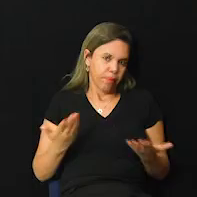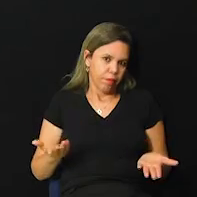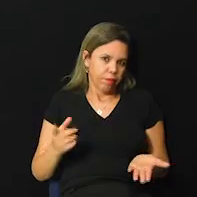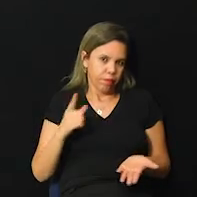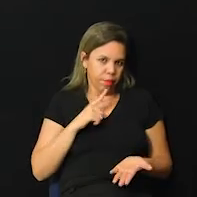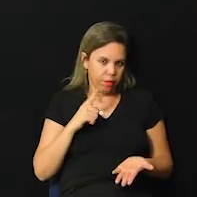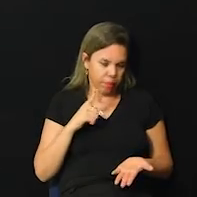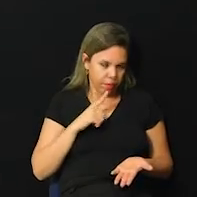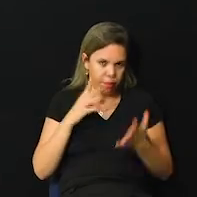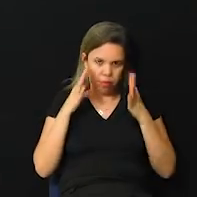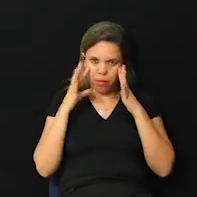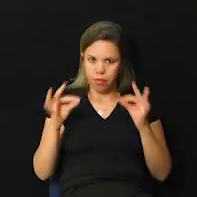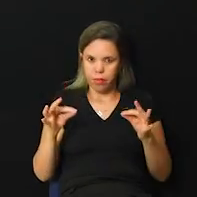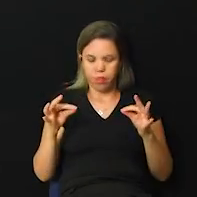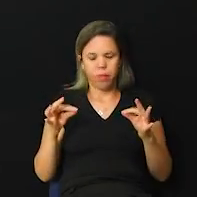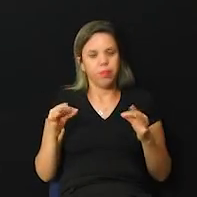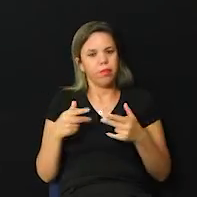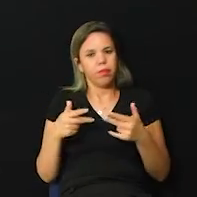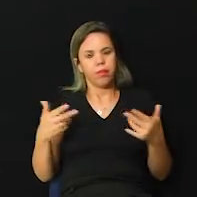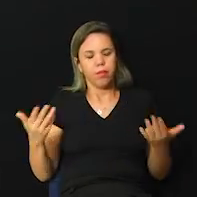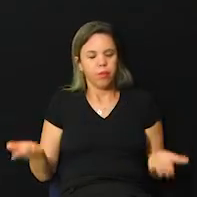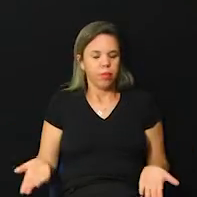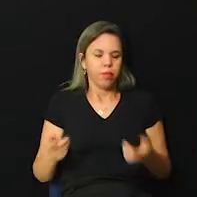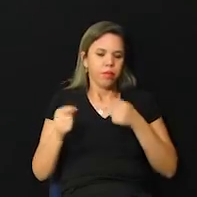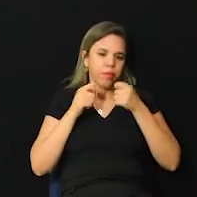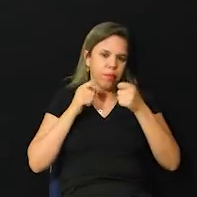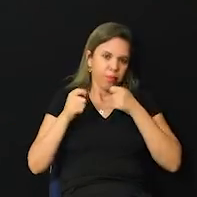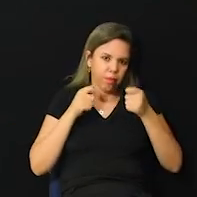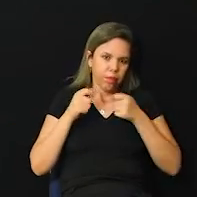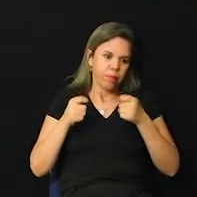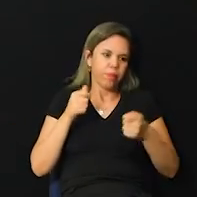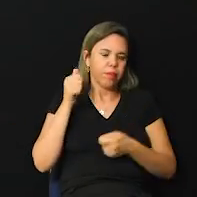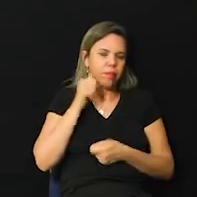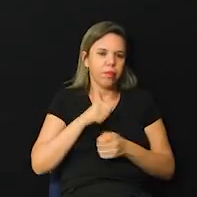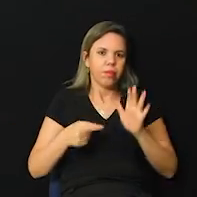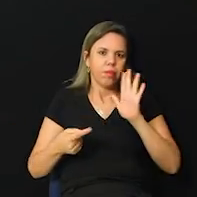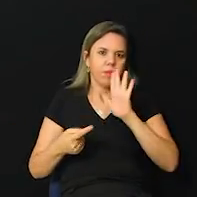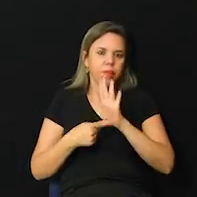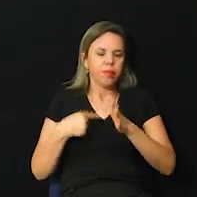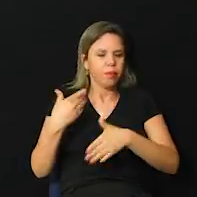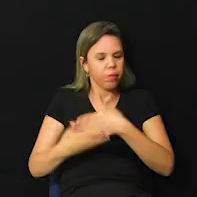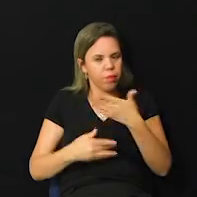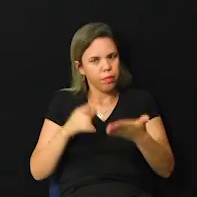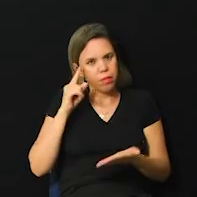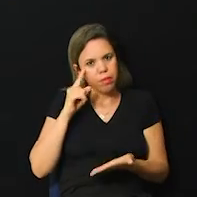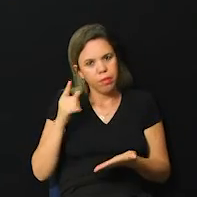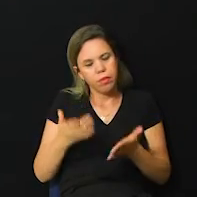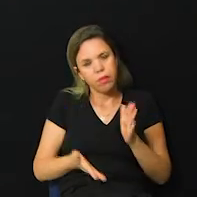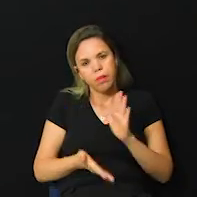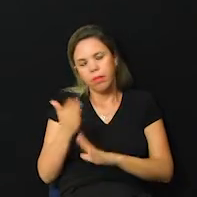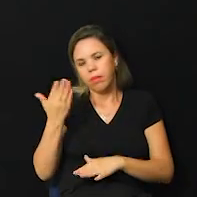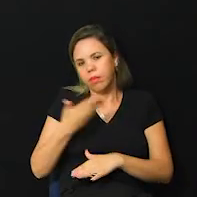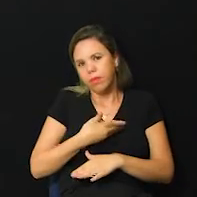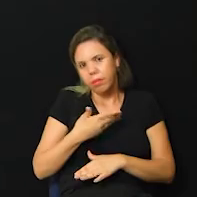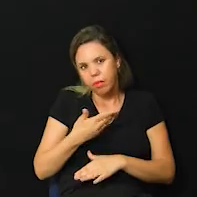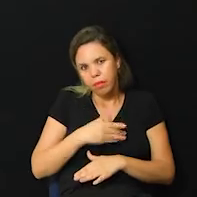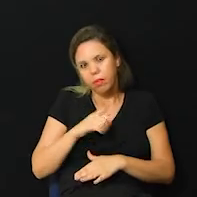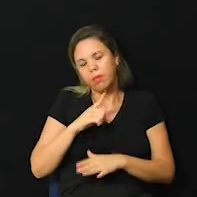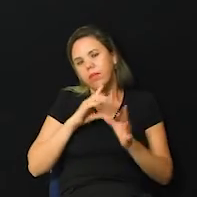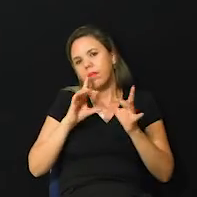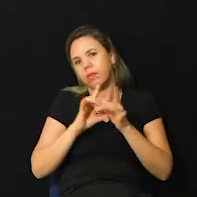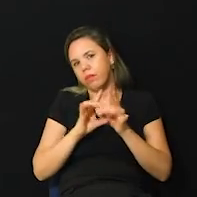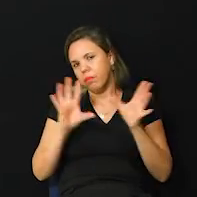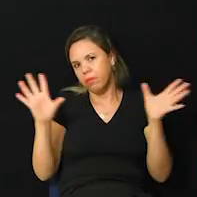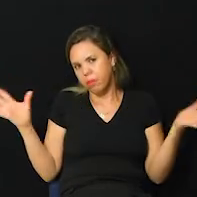experiências Então você tem que estar atento a todas as posição então entrevista com ela mostra como é o dia a dia se ela sai com as amigas